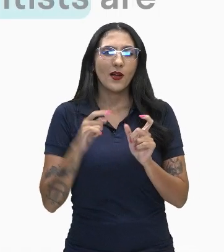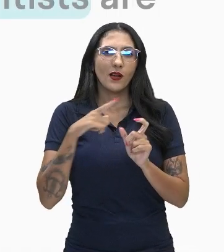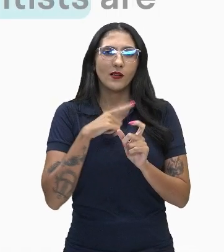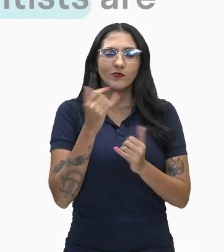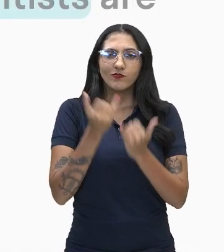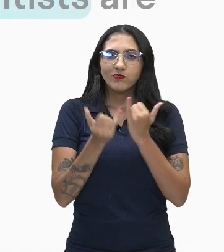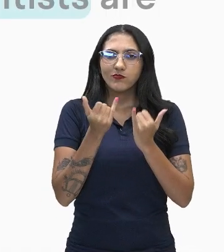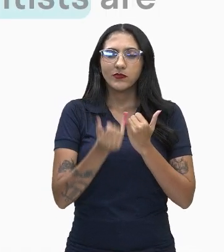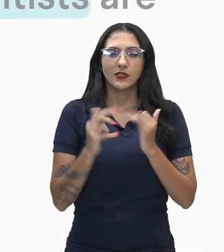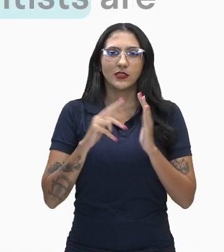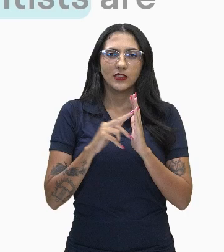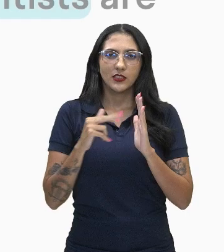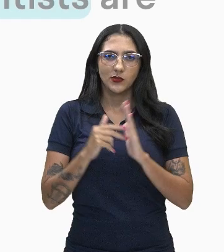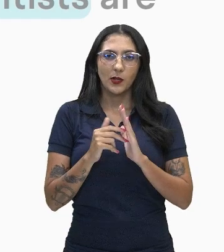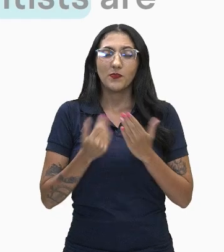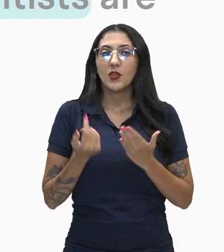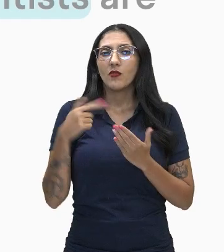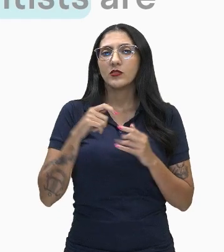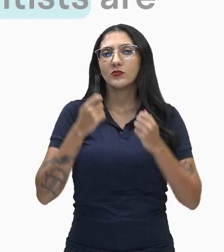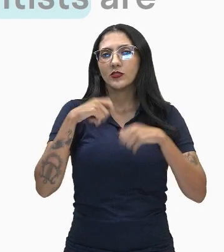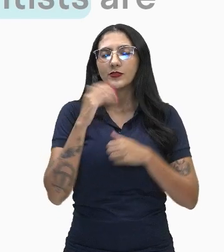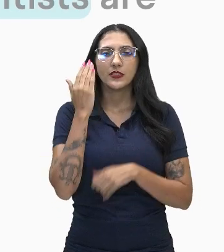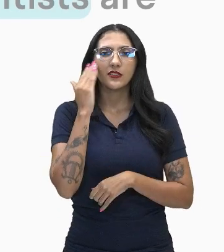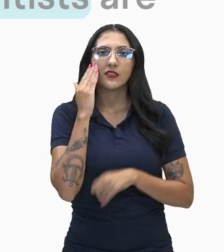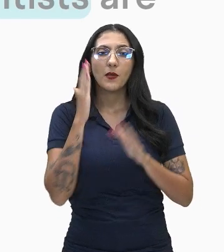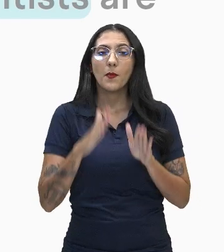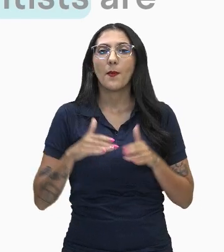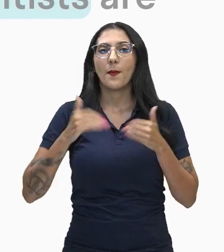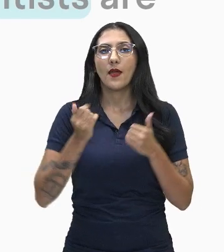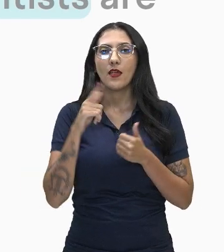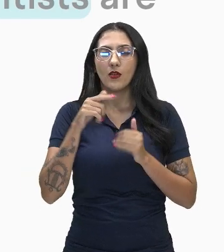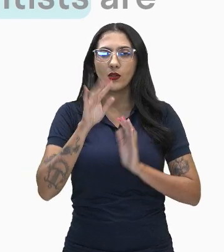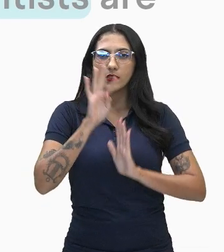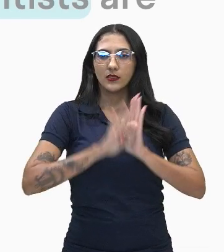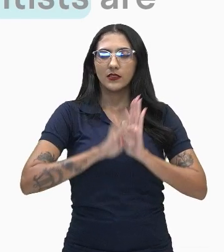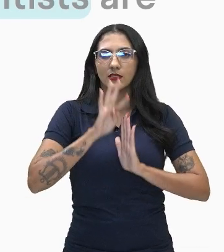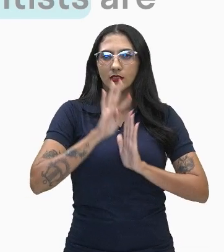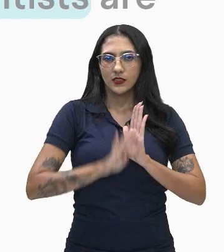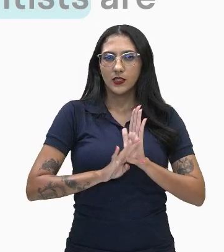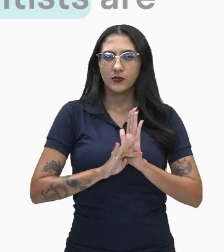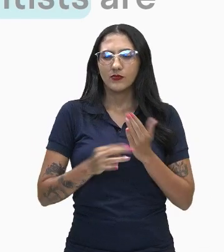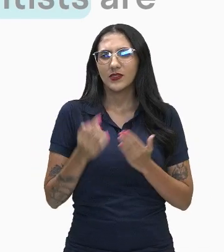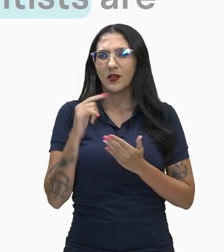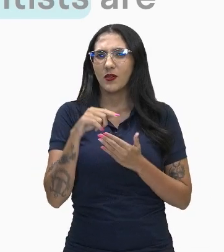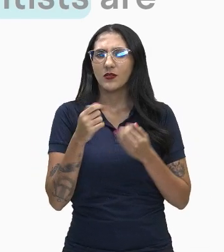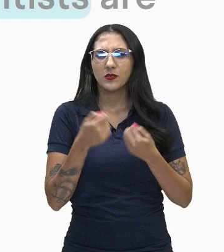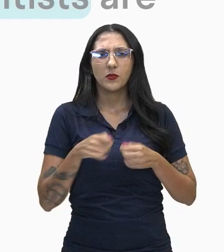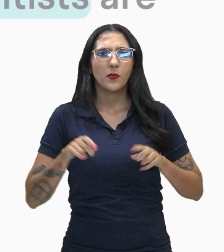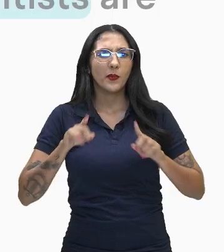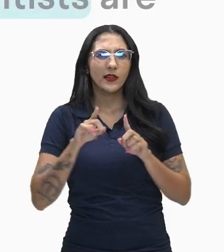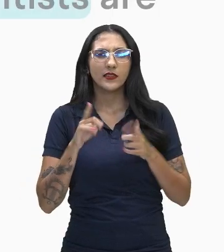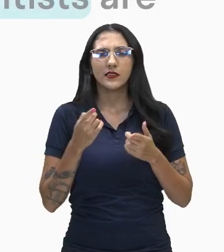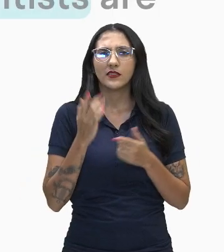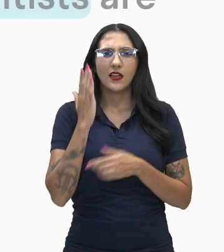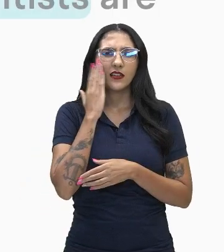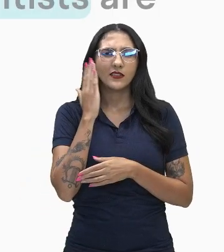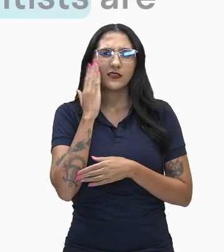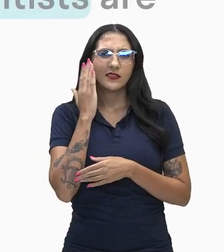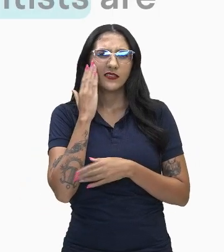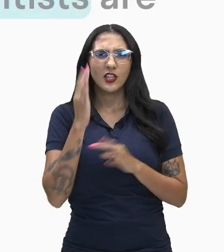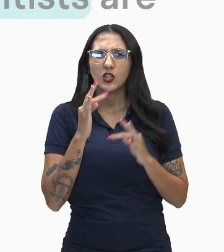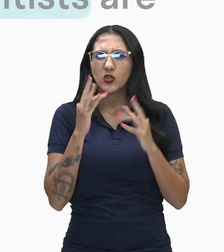cognatas, vocês podem fazer uma compreensão melhor do texto, tá? Não precisa também assim, achar que tem que entender todas